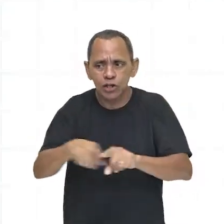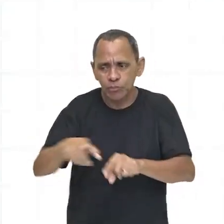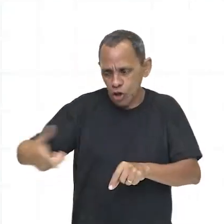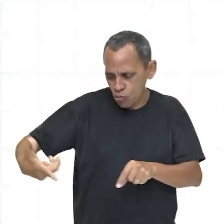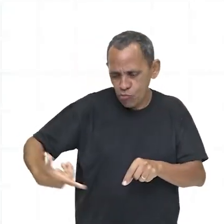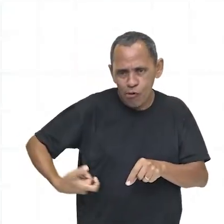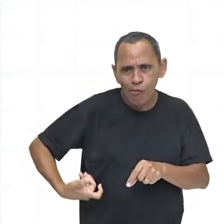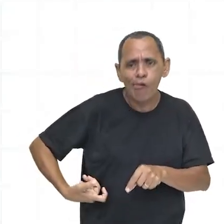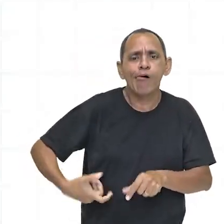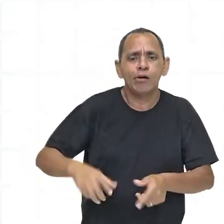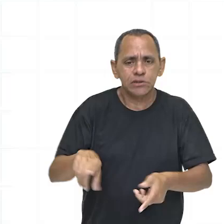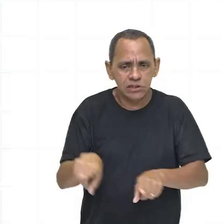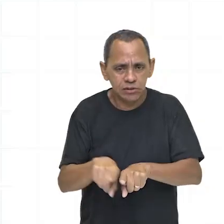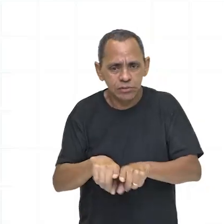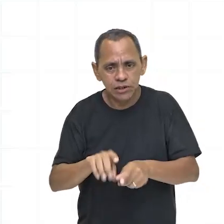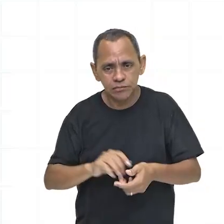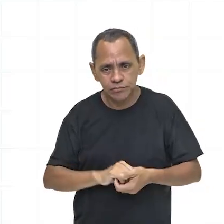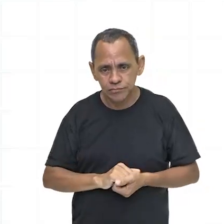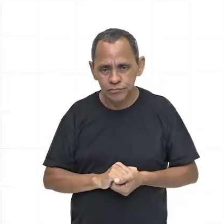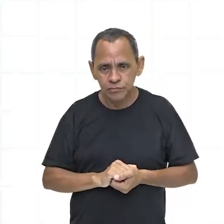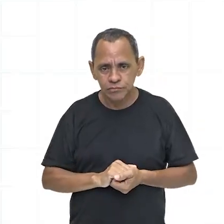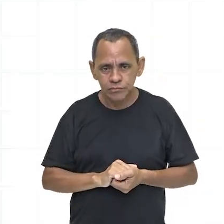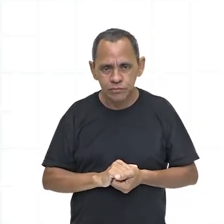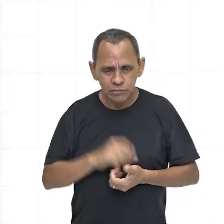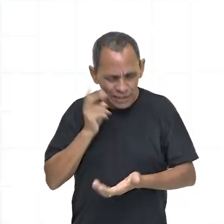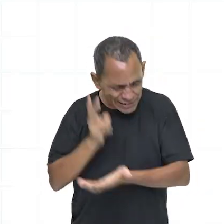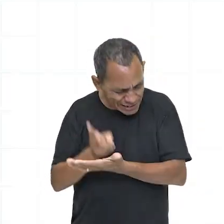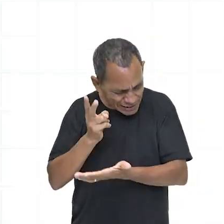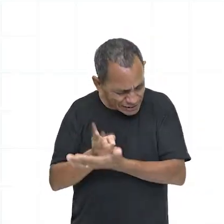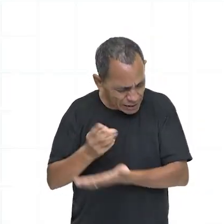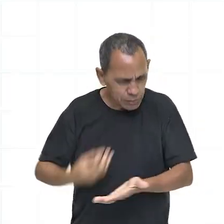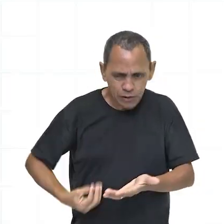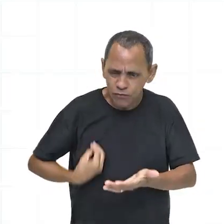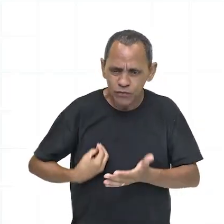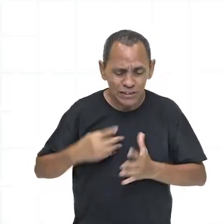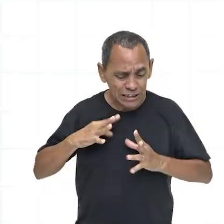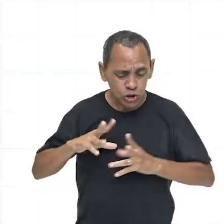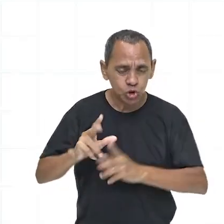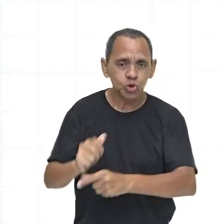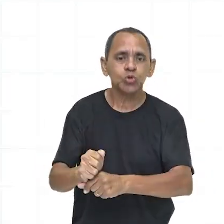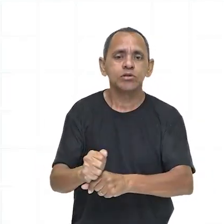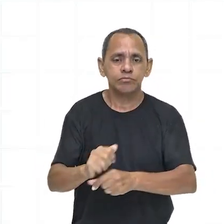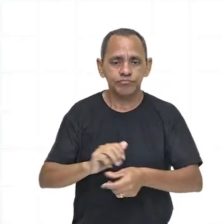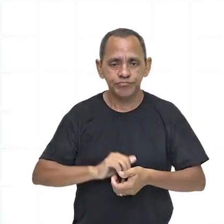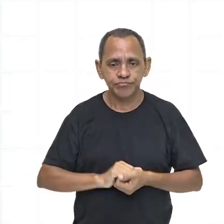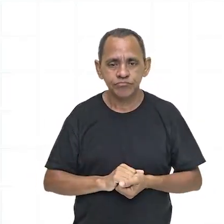a vida dela. Ela vai precisar sempre fazer uma